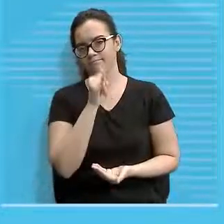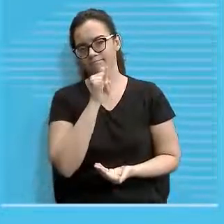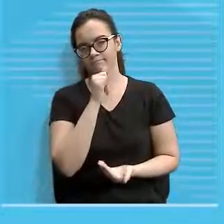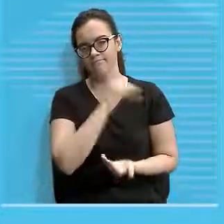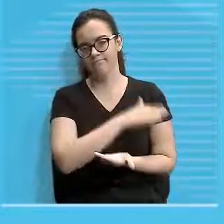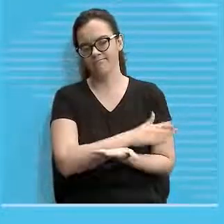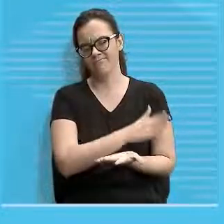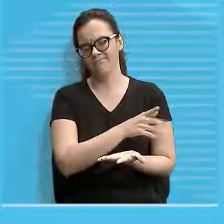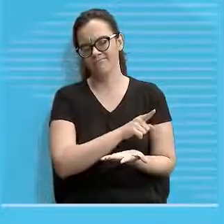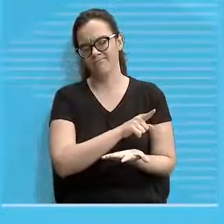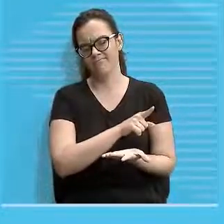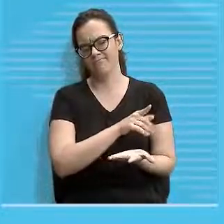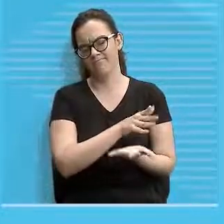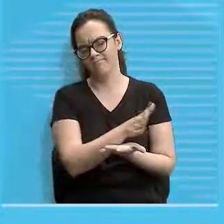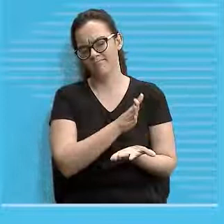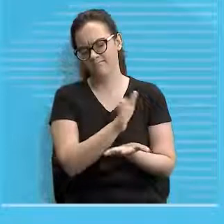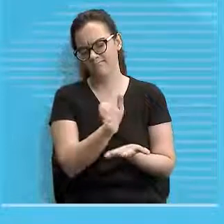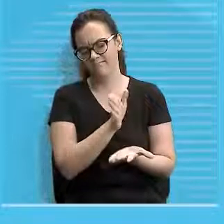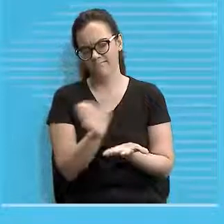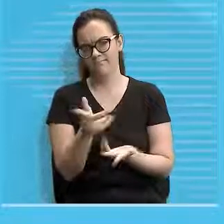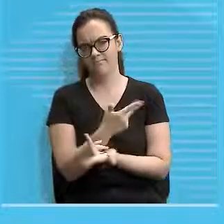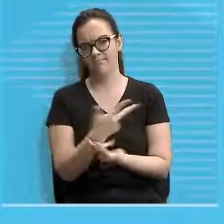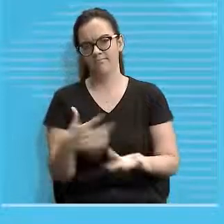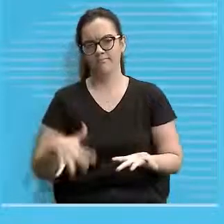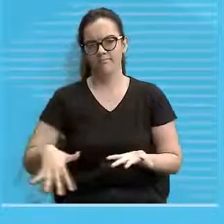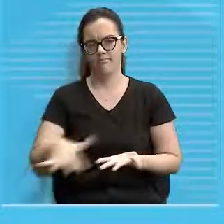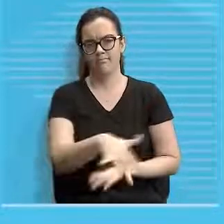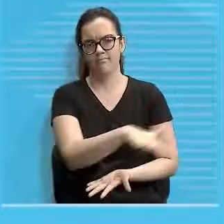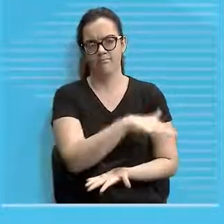a gente pode falar aqui em relação à questão